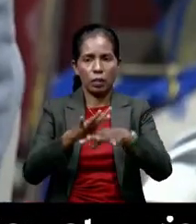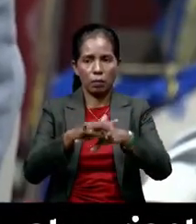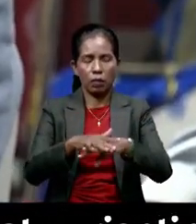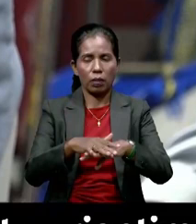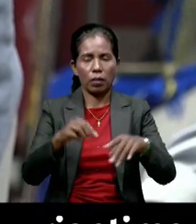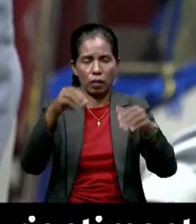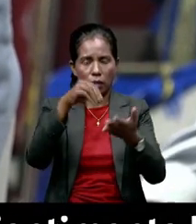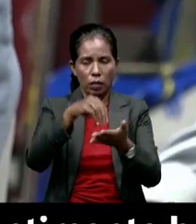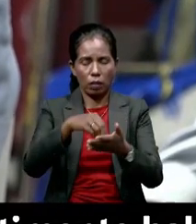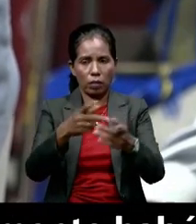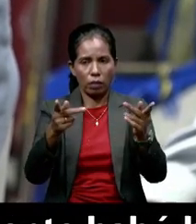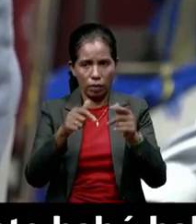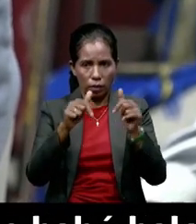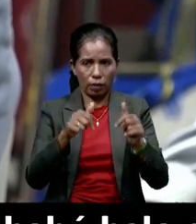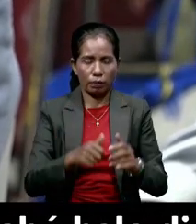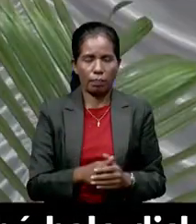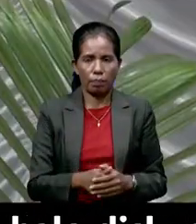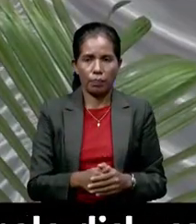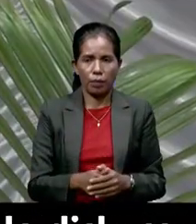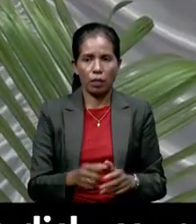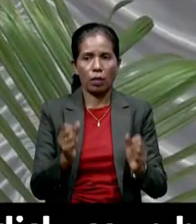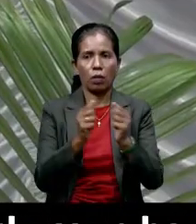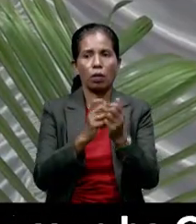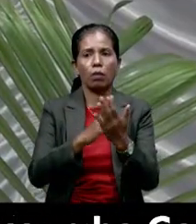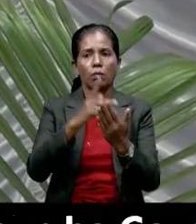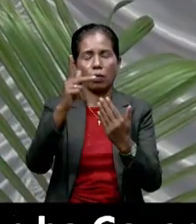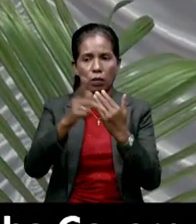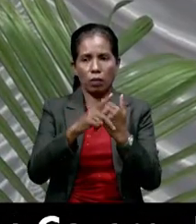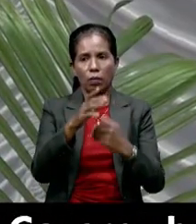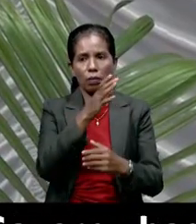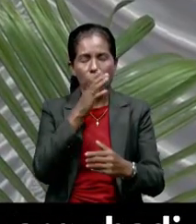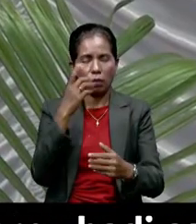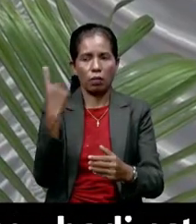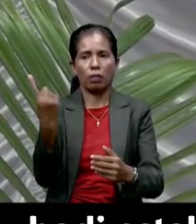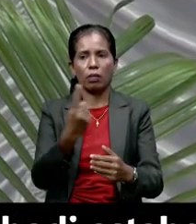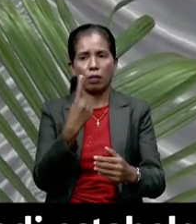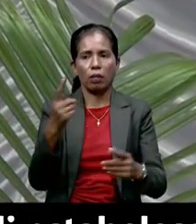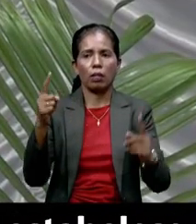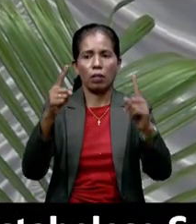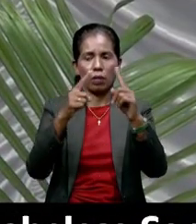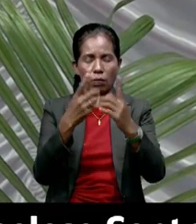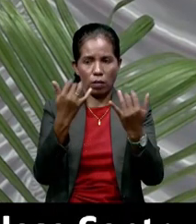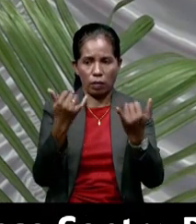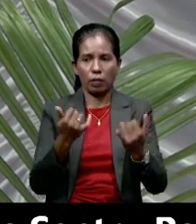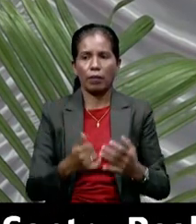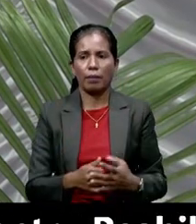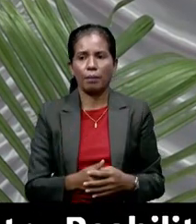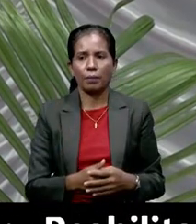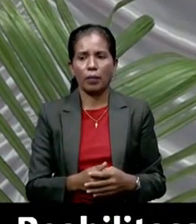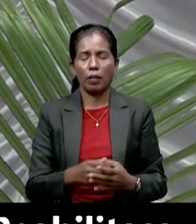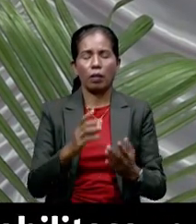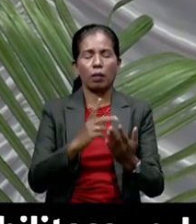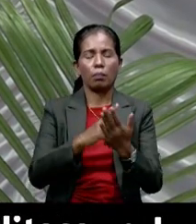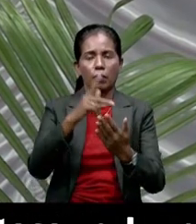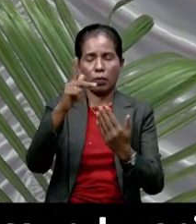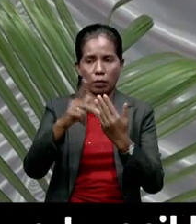ia fatinet. Só programa cultura mac permanente to ohin loro. Programa ida